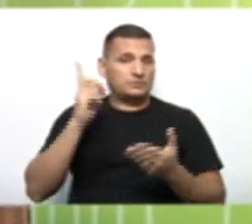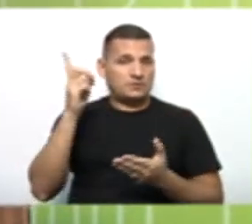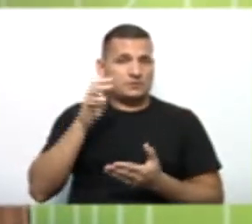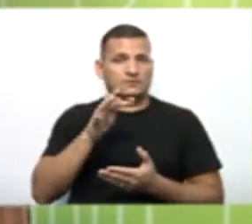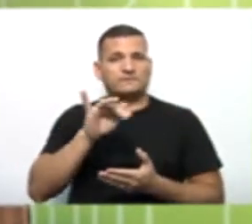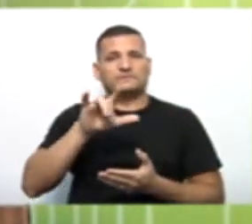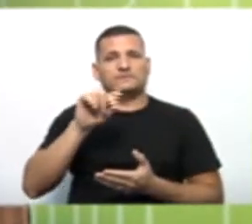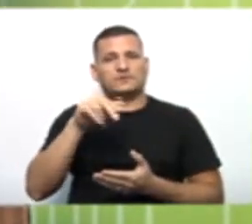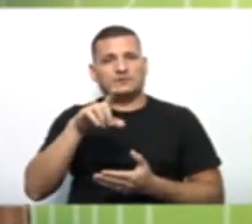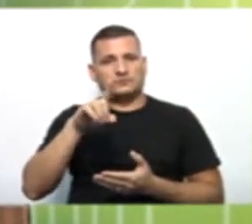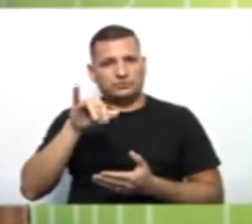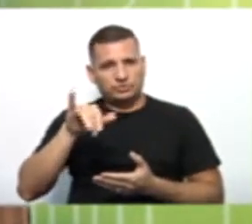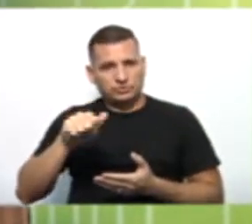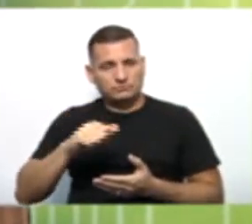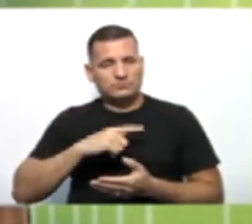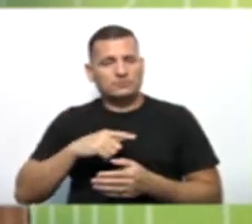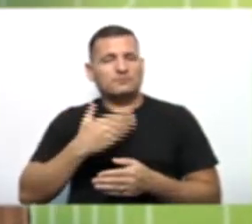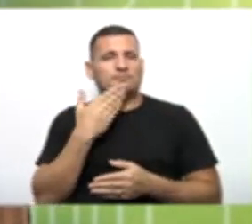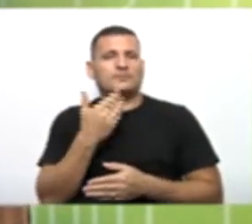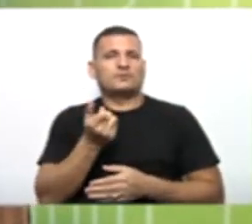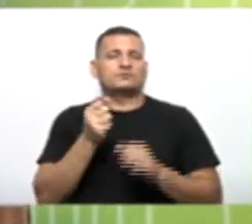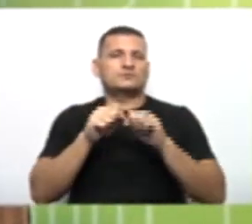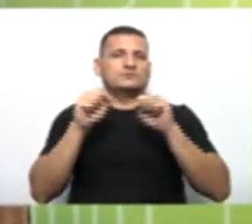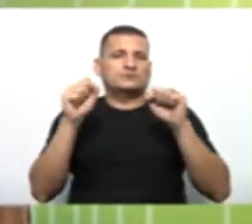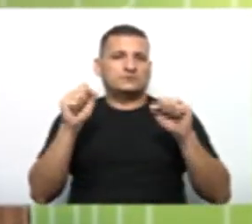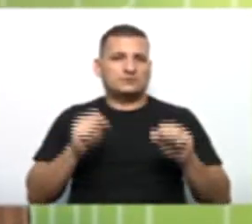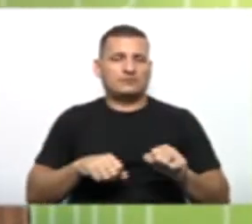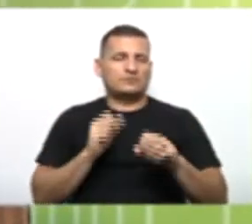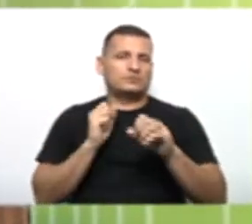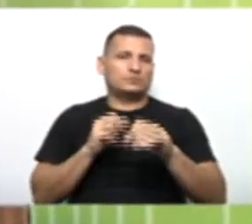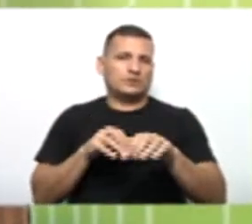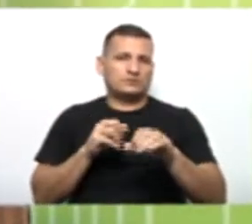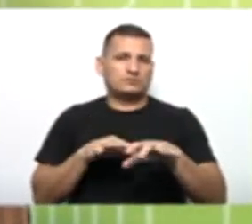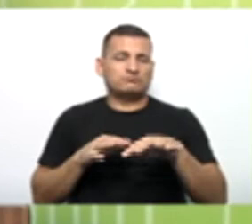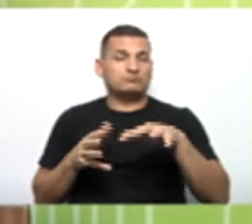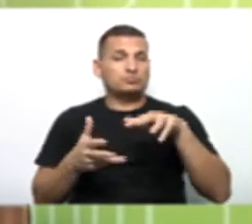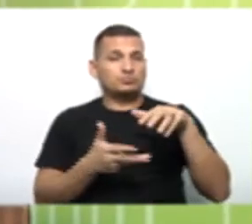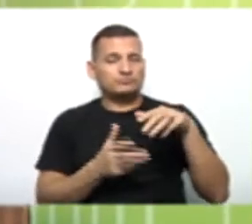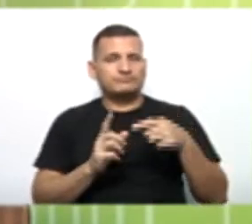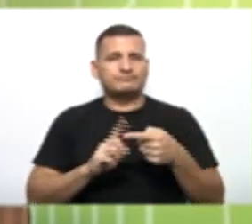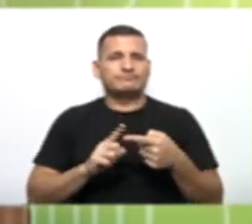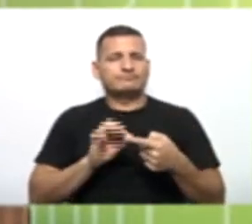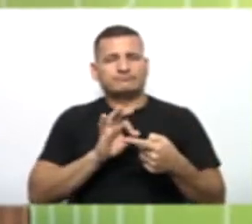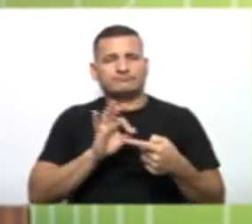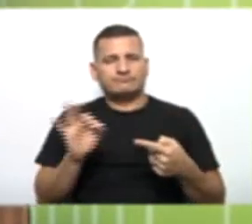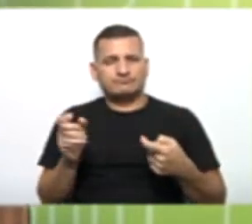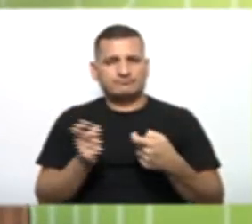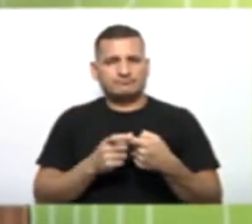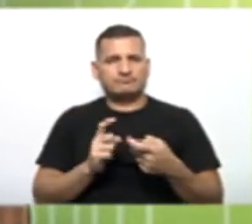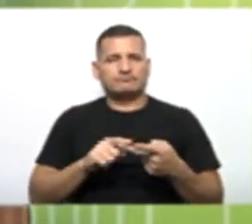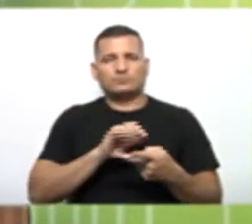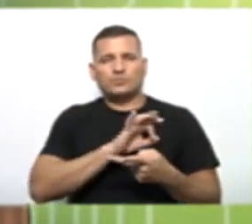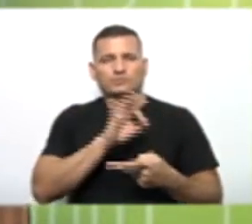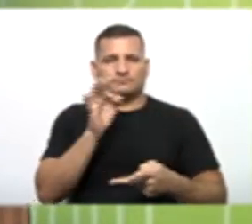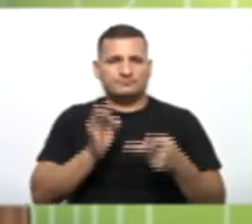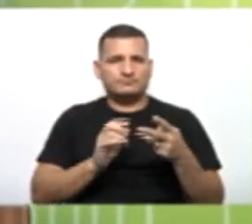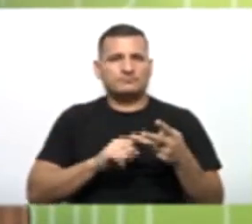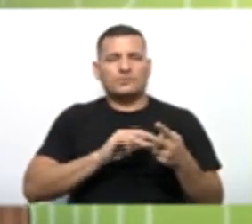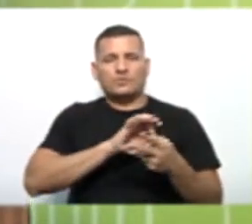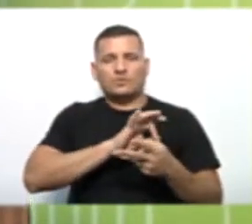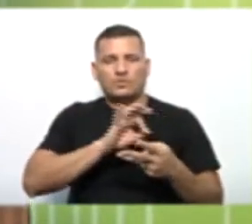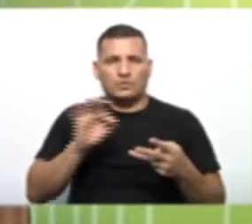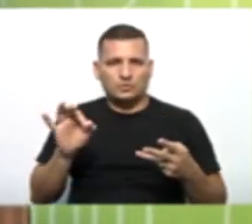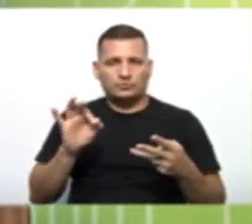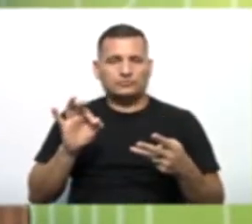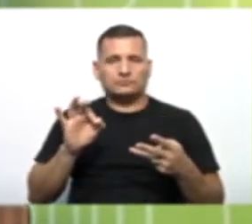educacional do planeta têm excelentes médicos têm excelentes advogados tem excelente os juízes porque